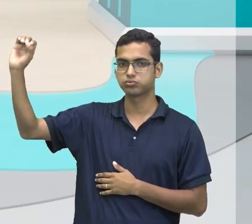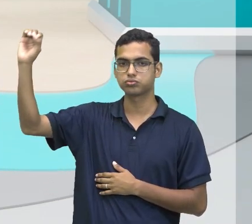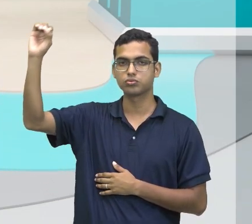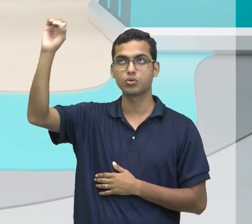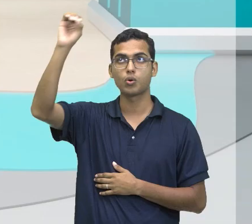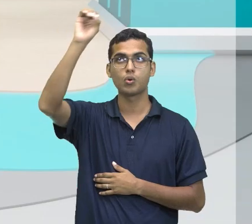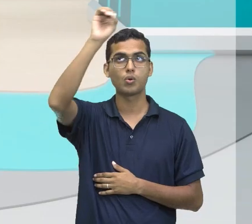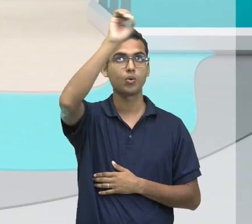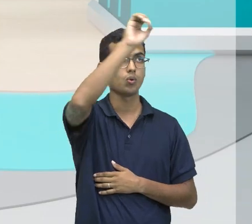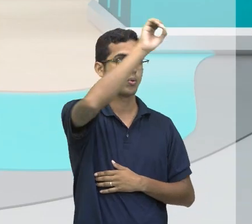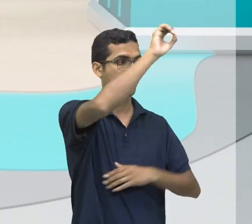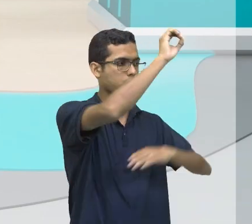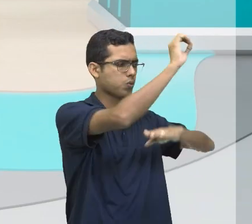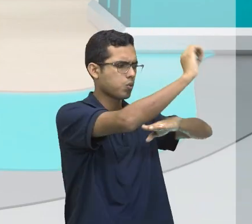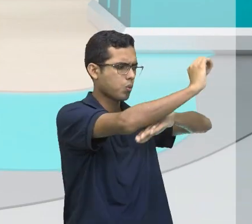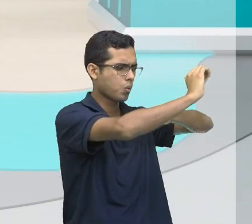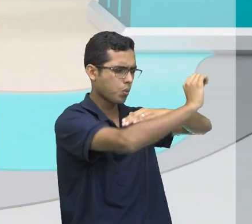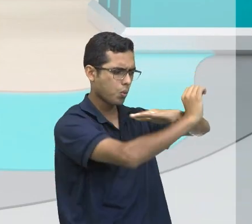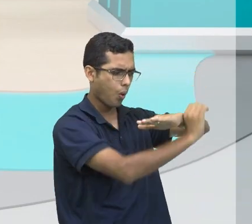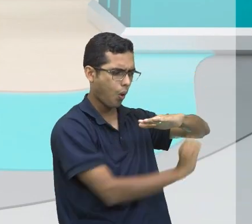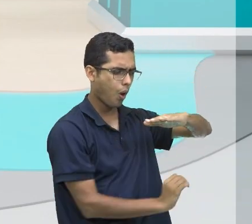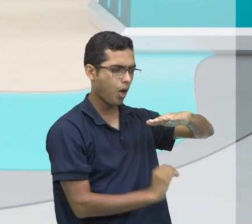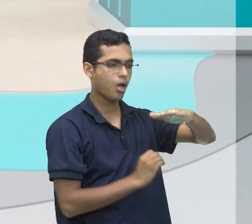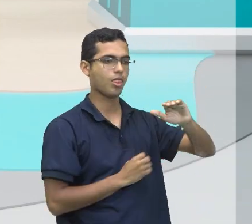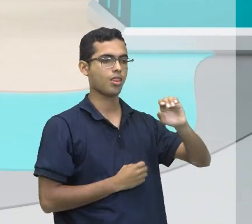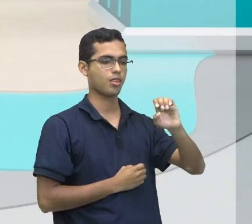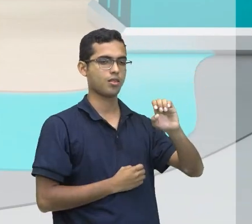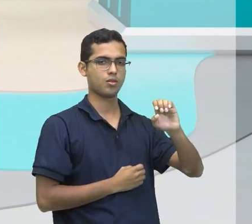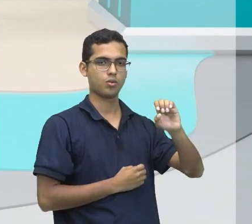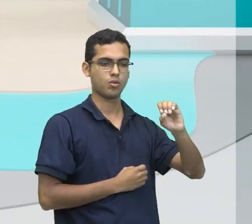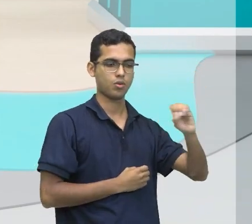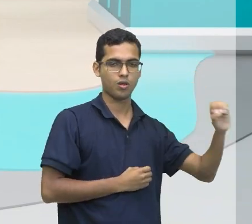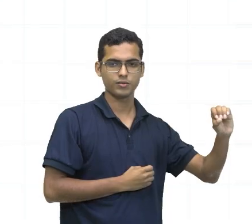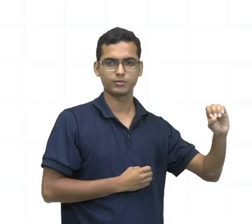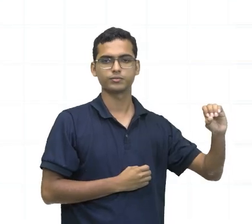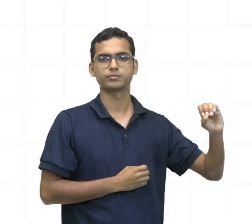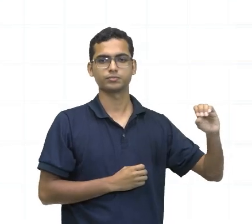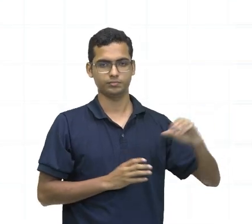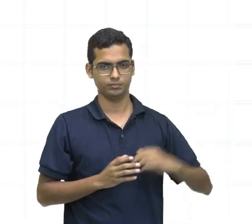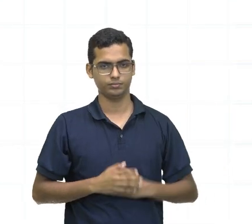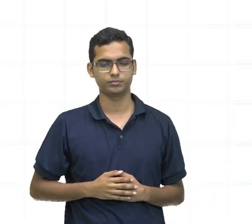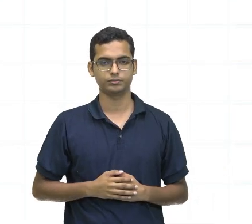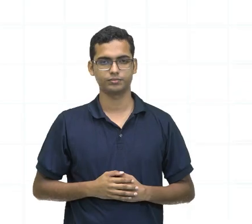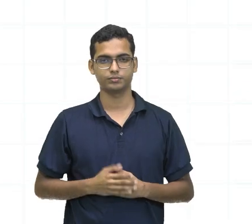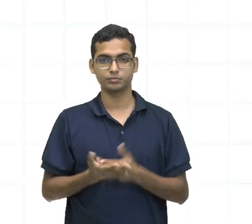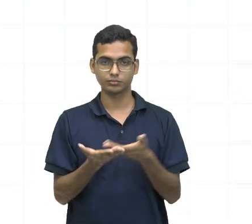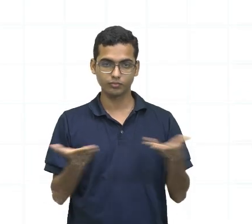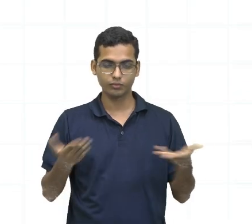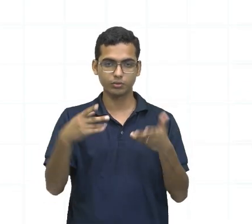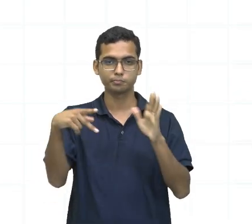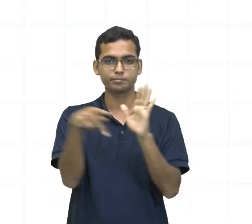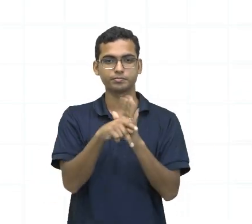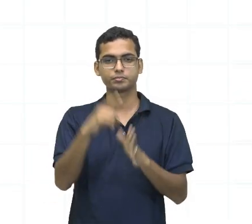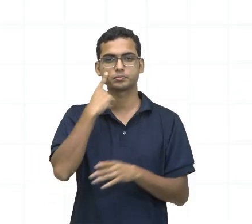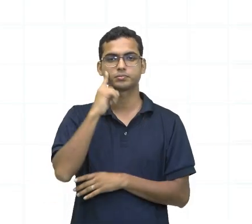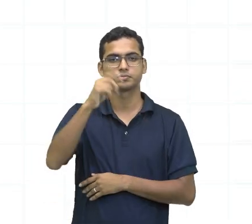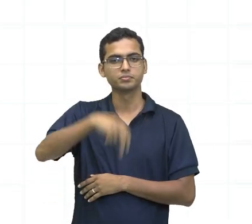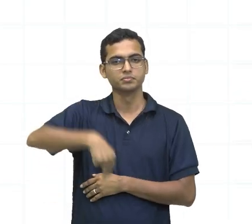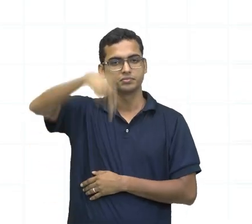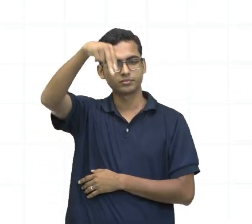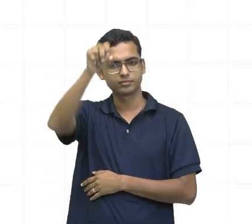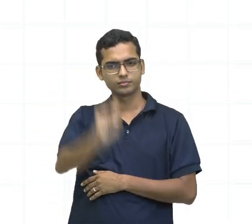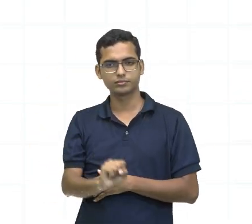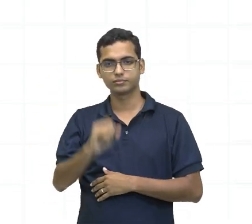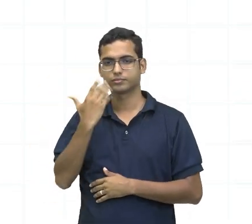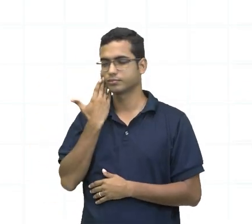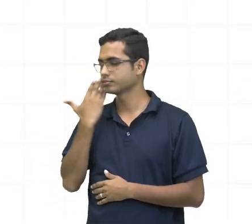esquerdo, obviamente, vai apontar para o oeste. Agora vamos dar uma olhadinha no sul e norte. Olha só. Automaticamente, né?